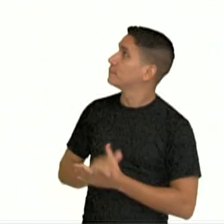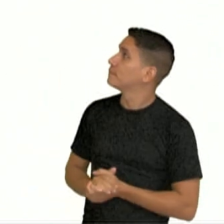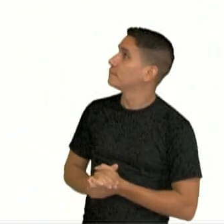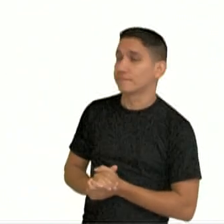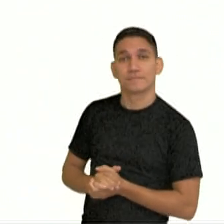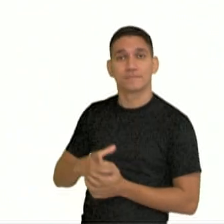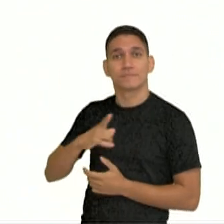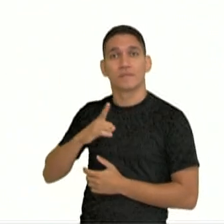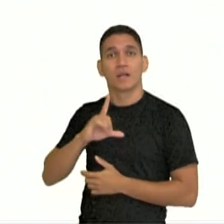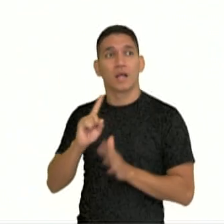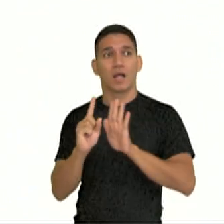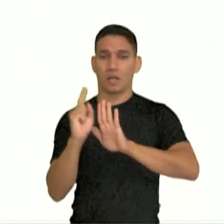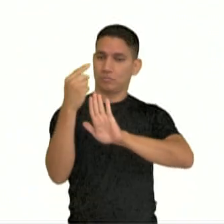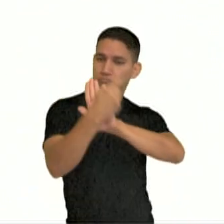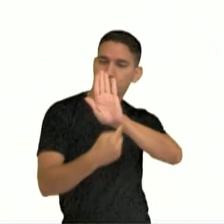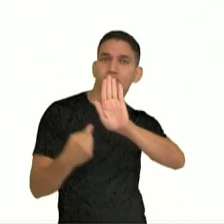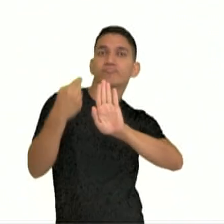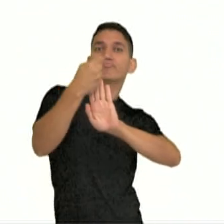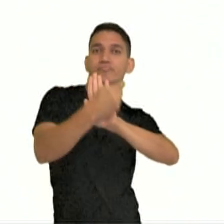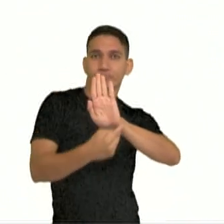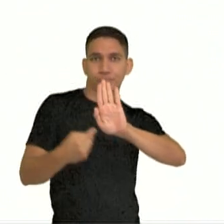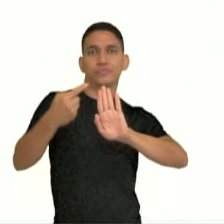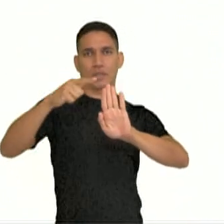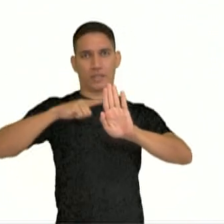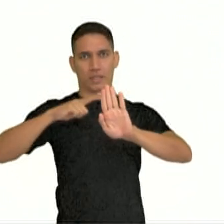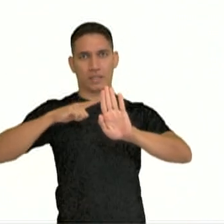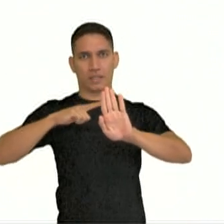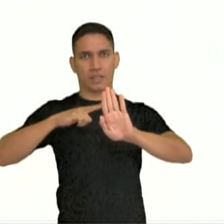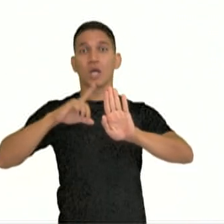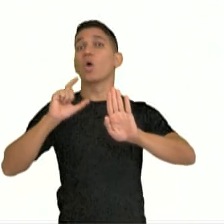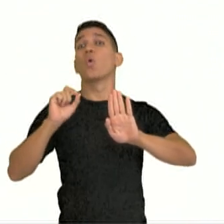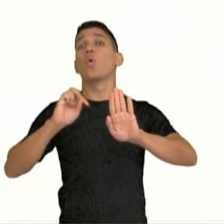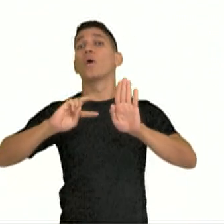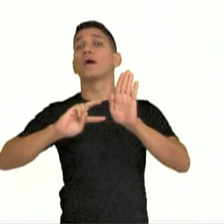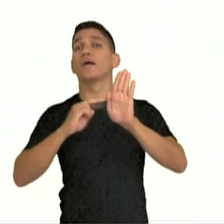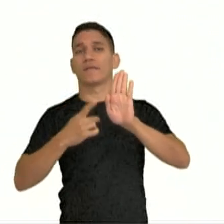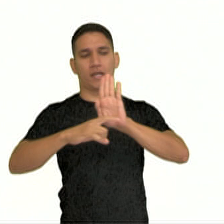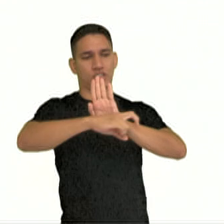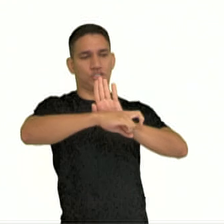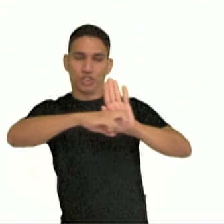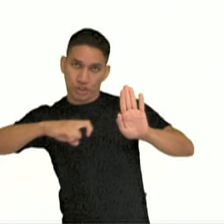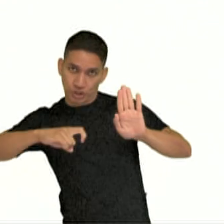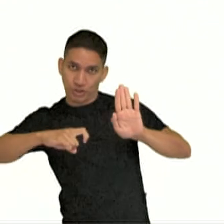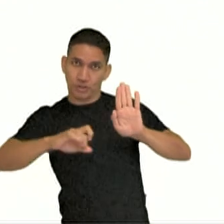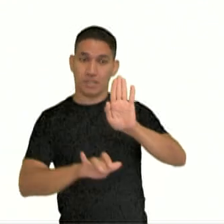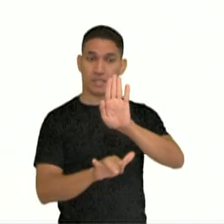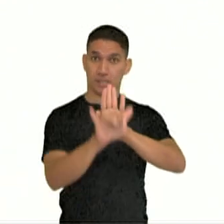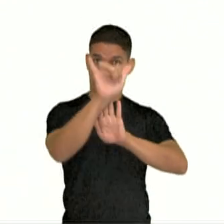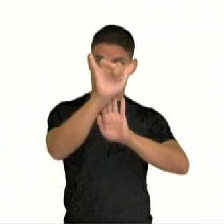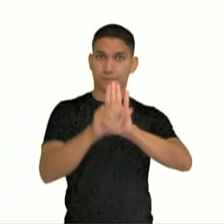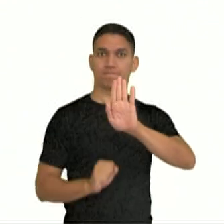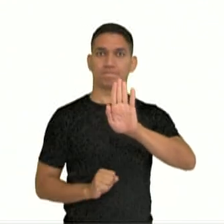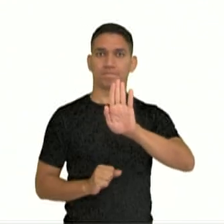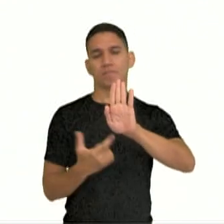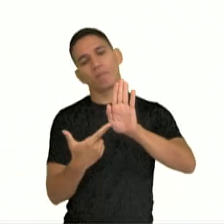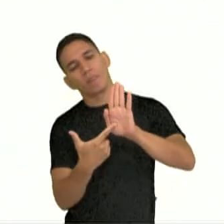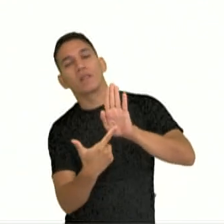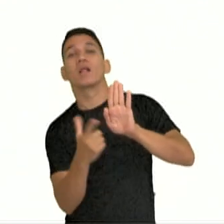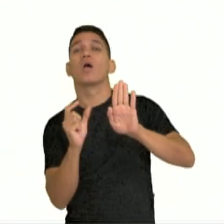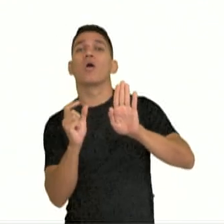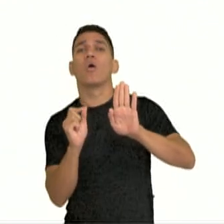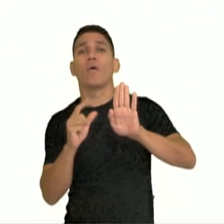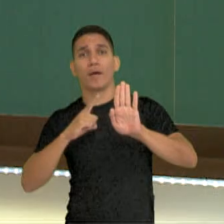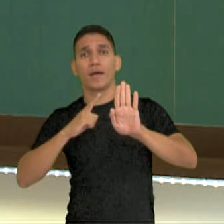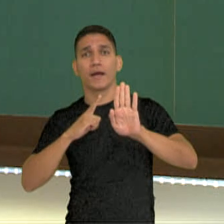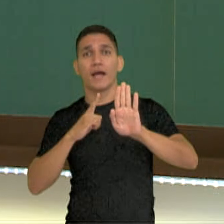tenho a circunferência localizada no plano cartesiano, ou seja, com os eixos x e y, e também